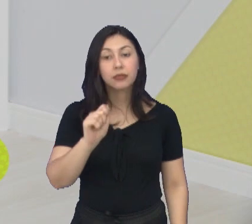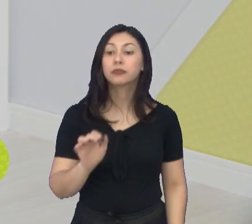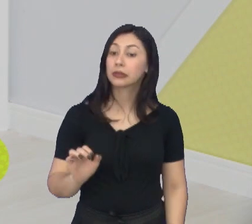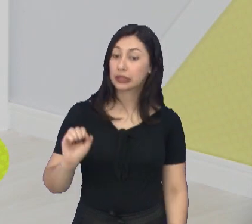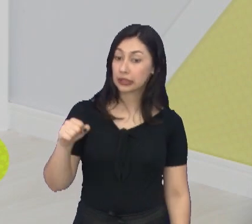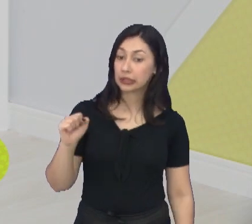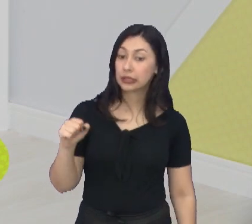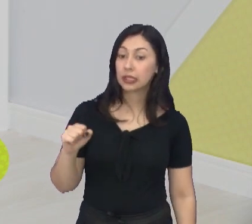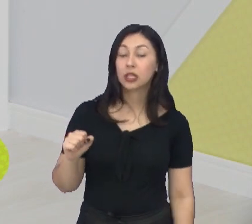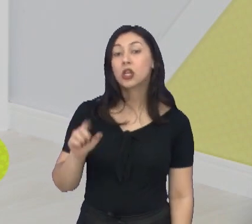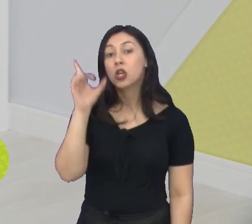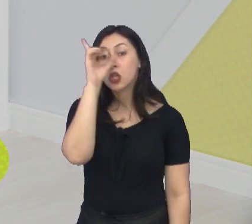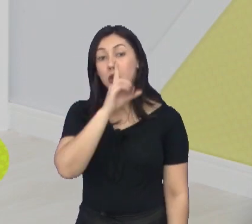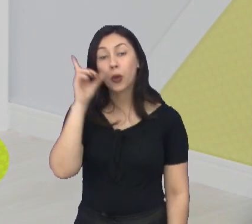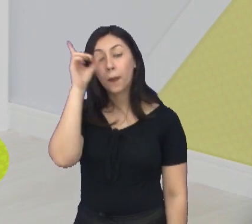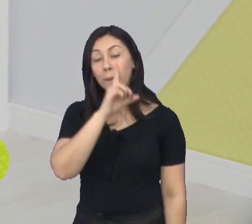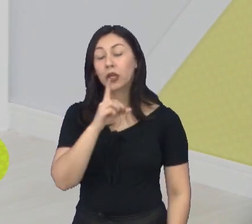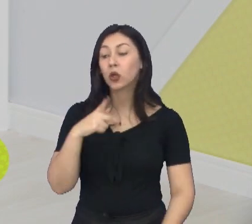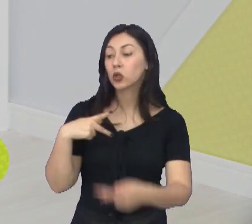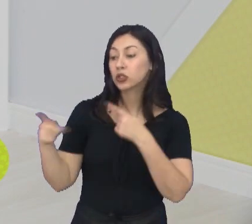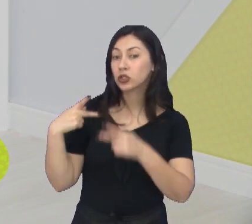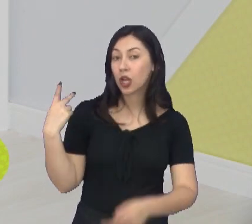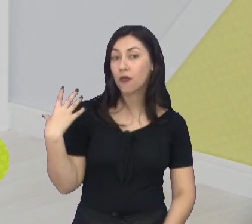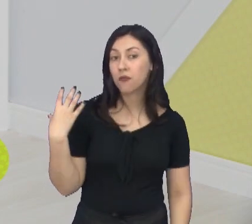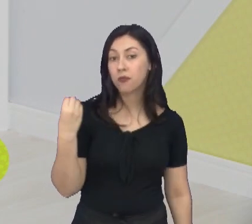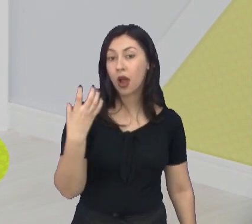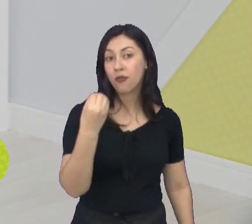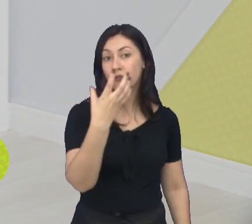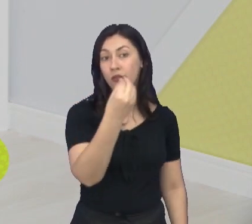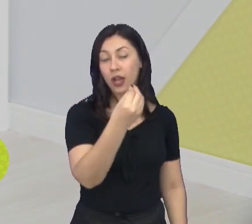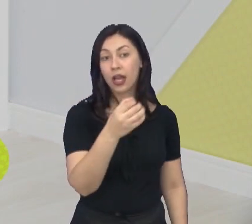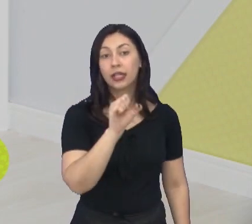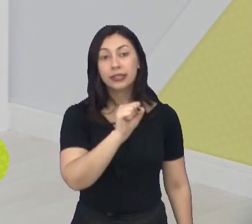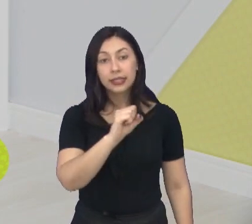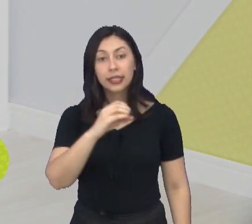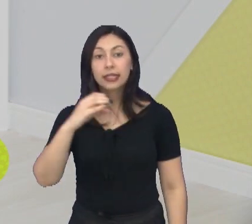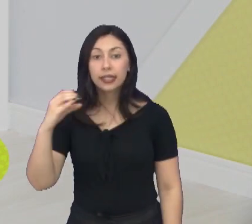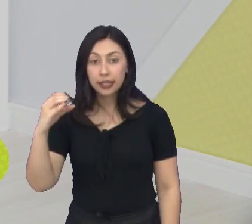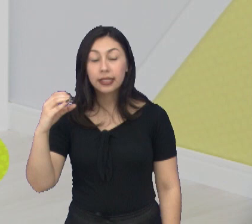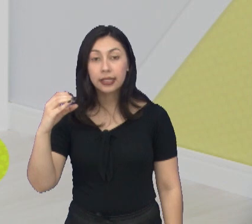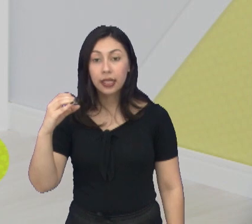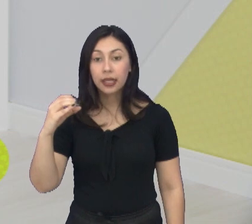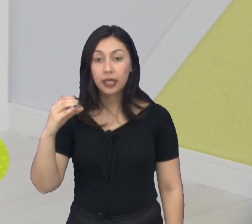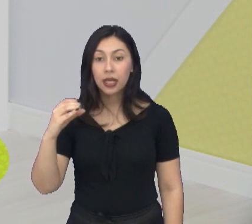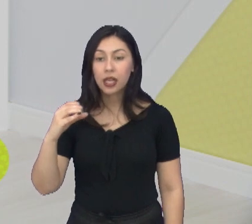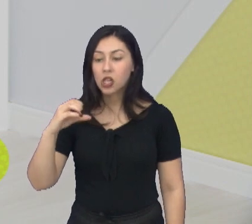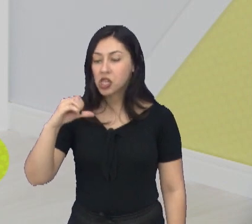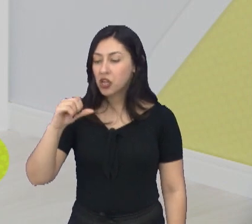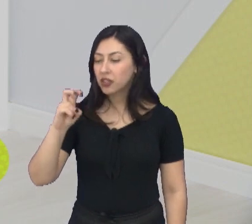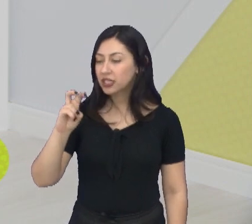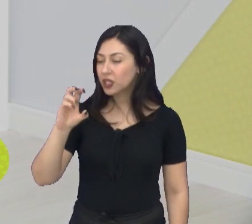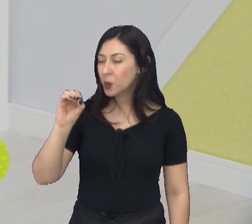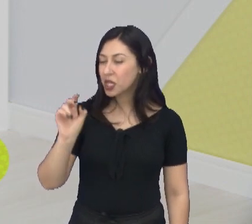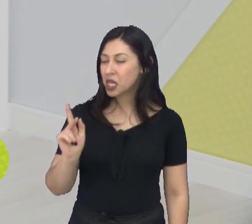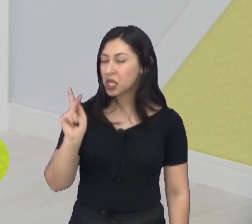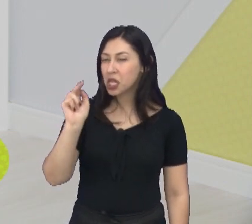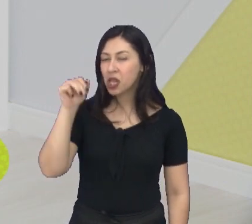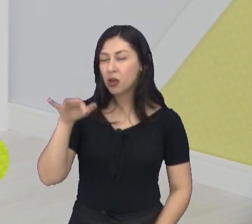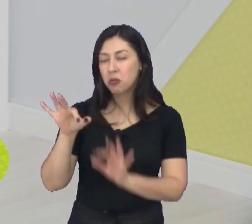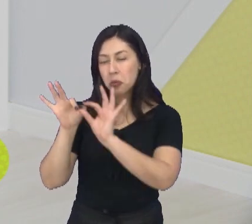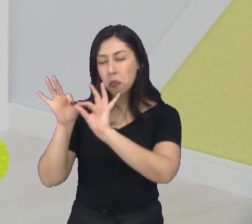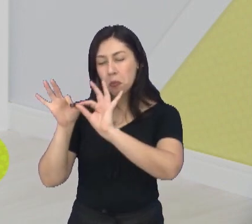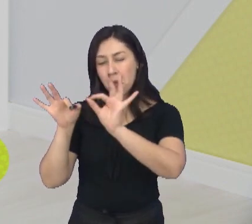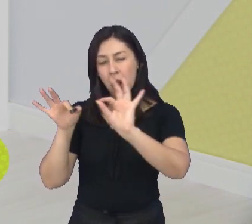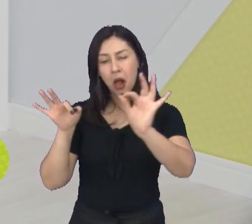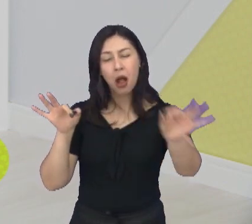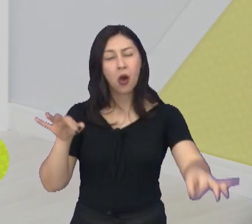Liga Nacional. Próximo domingo, São José viaja para São Lourenço, em Santa Catarina, 950 km para ir, 950 km para voltar.